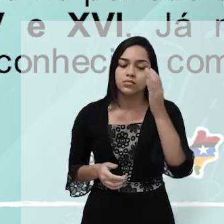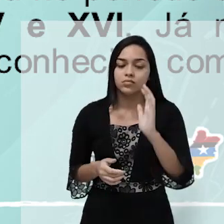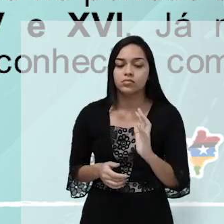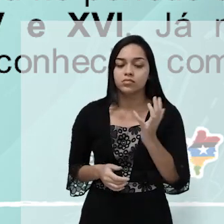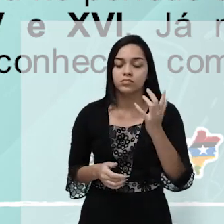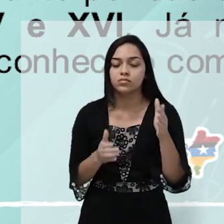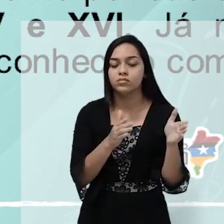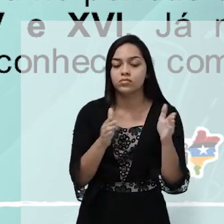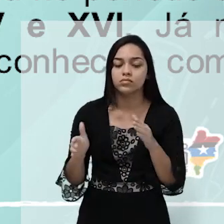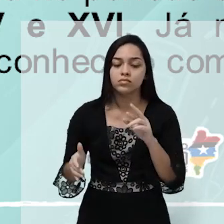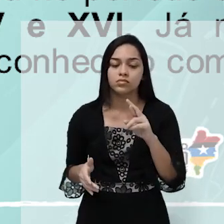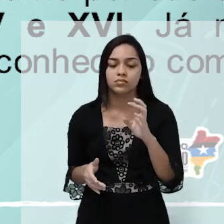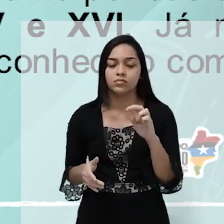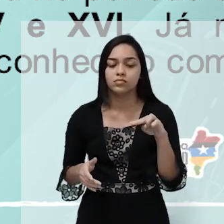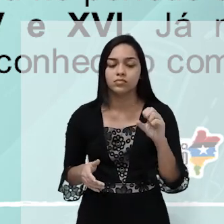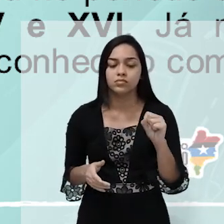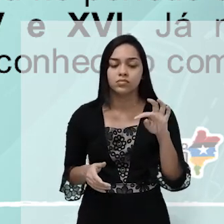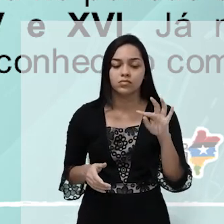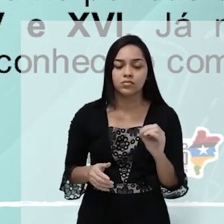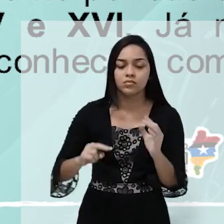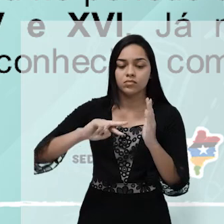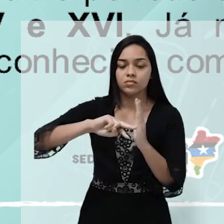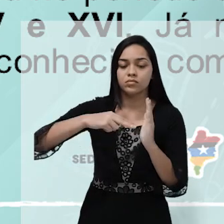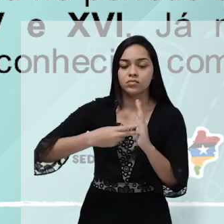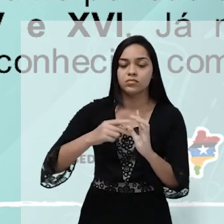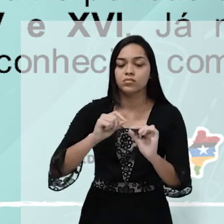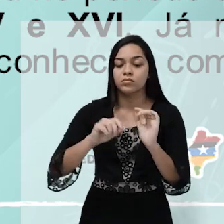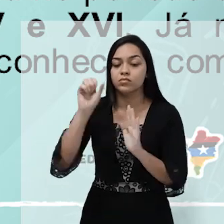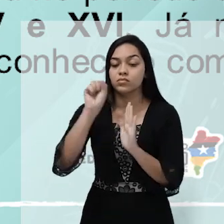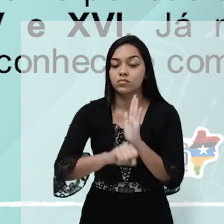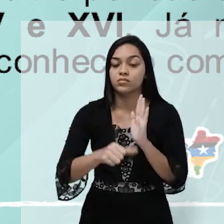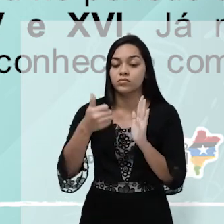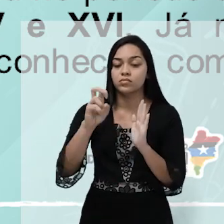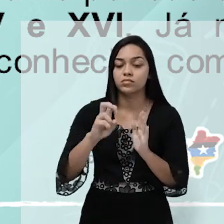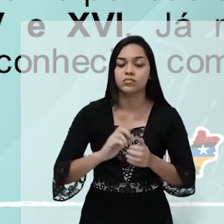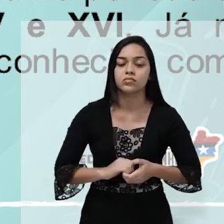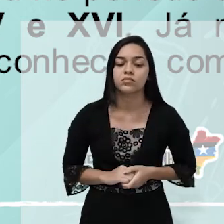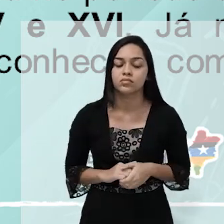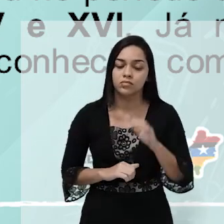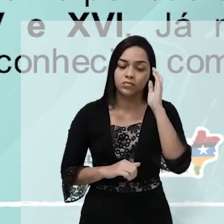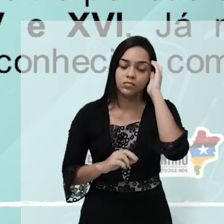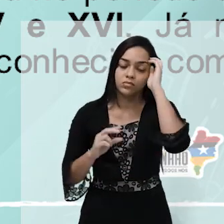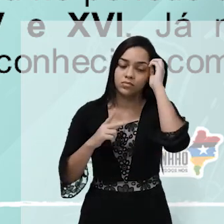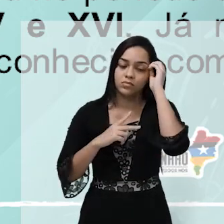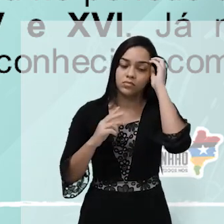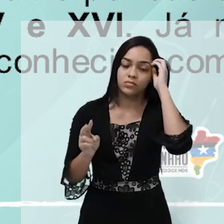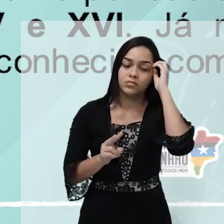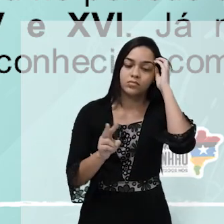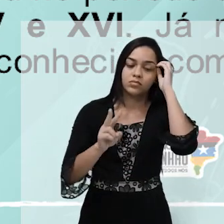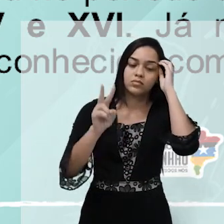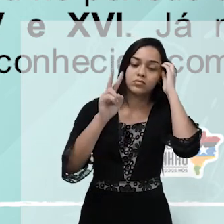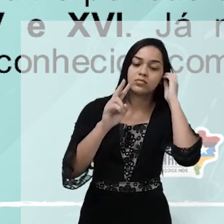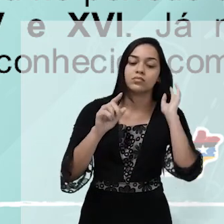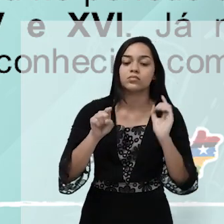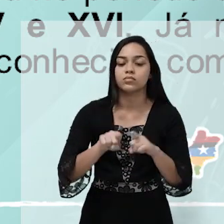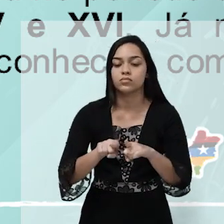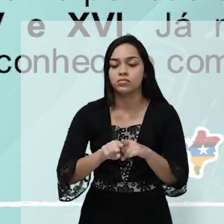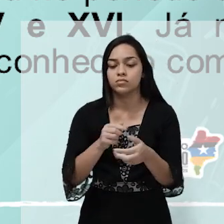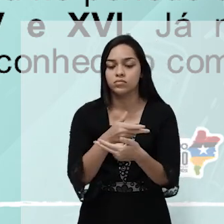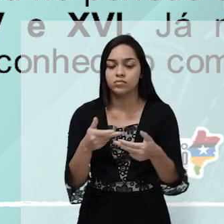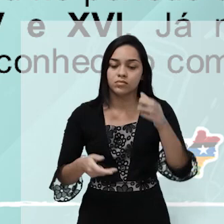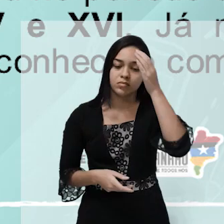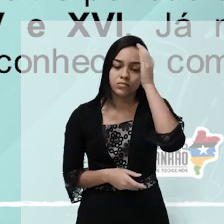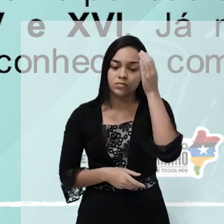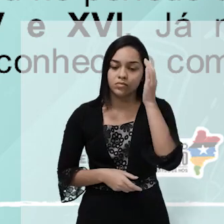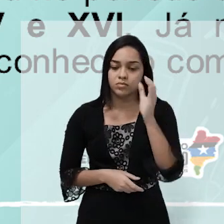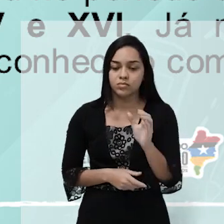ocorreu durante o período do Renascimento, ou seja, a partir do século XV. Nesse período houve a